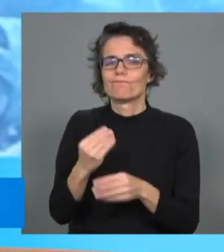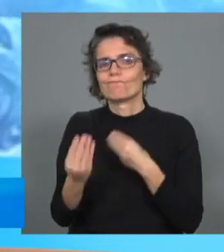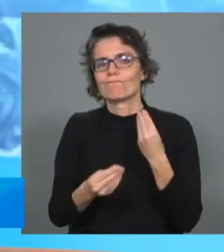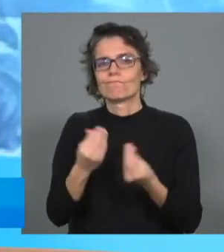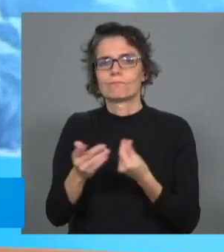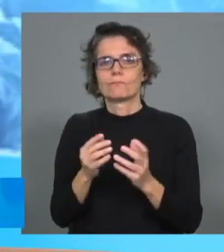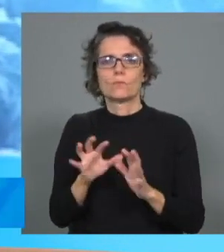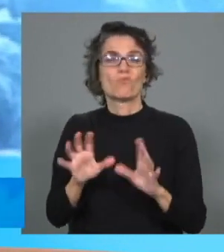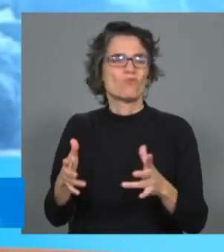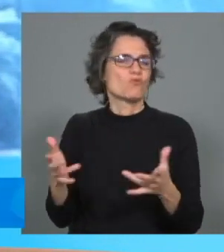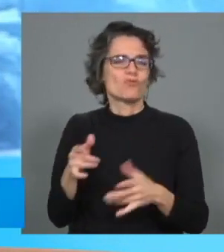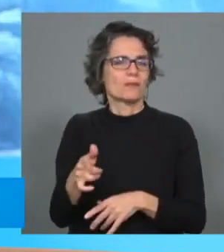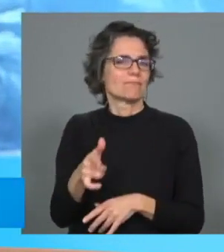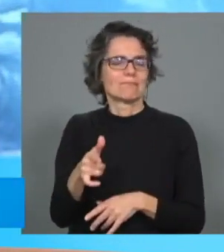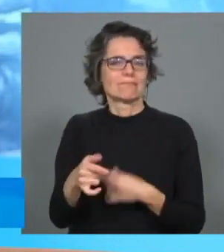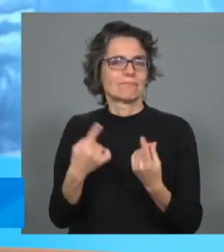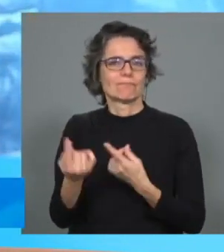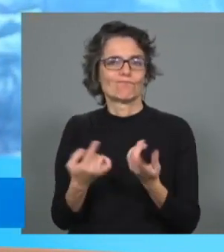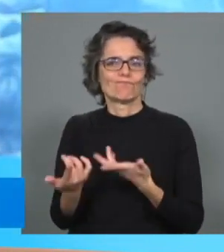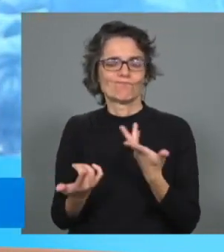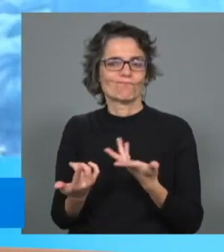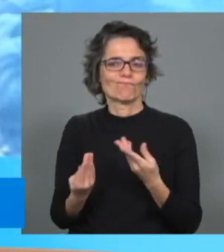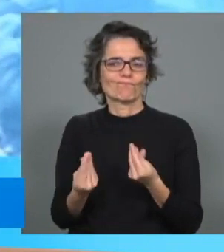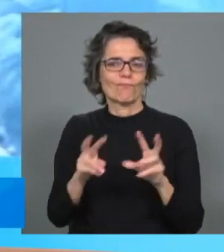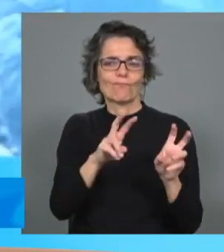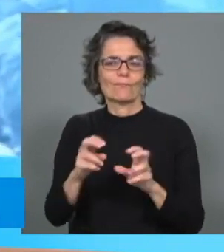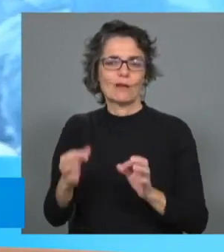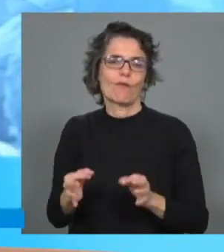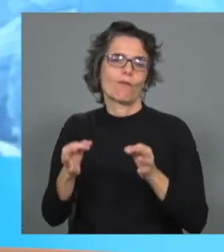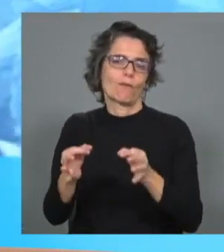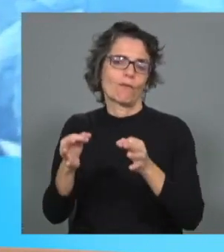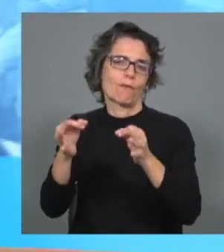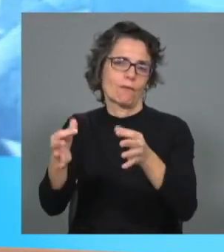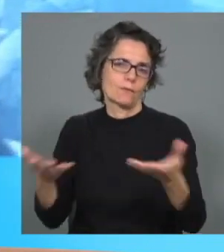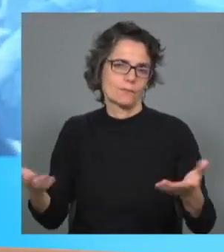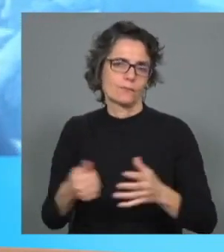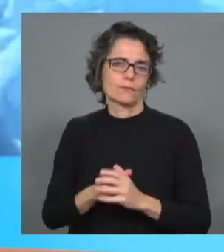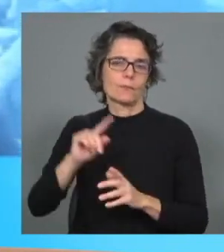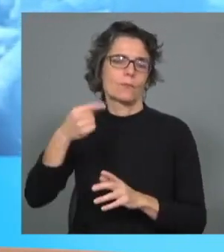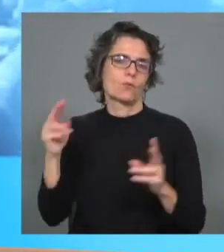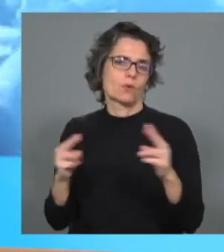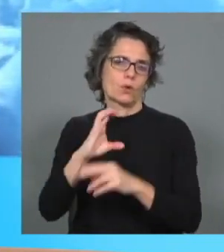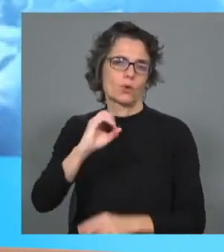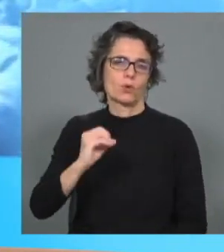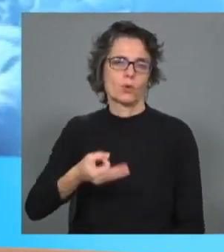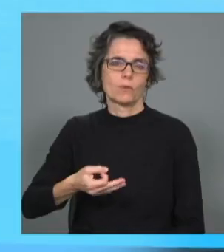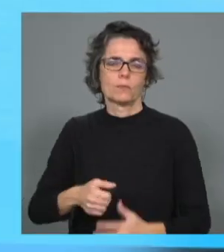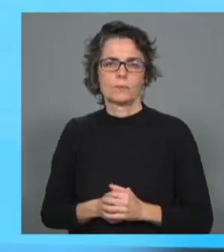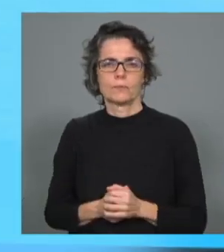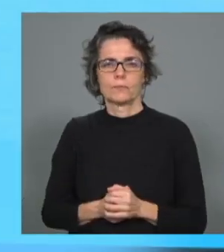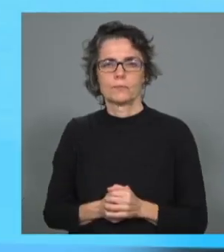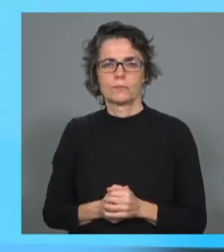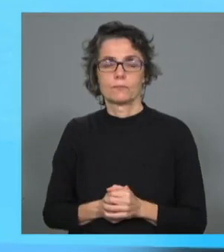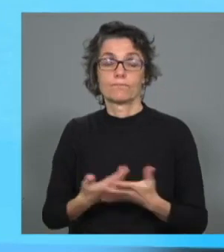no âmbito geral houve algumas coisas que ficaram, mais uma vez, adiadas para outras COPs. De facto, as saídas para um